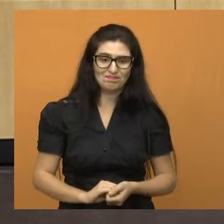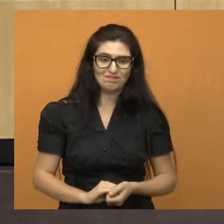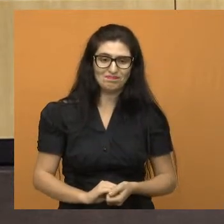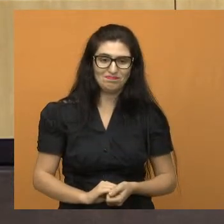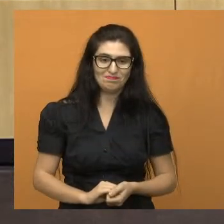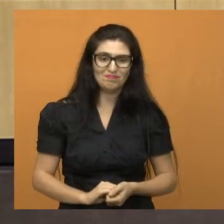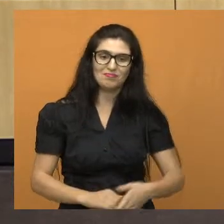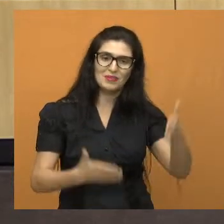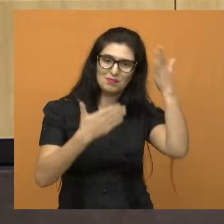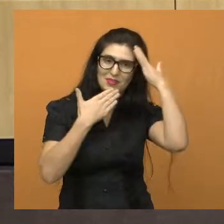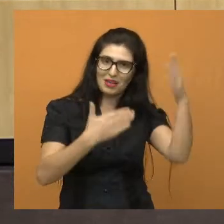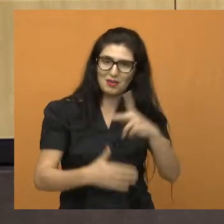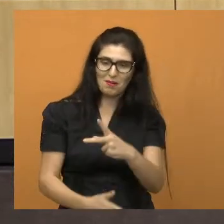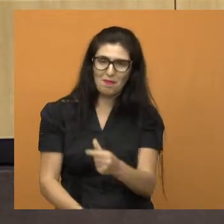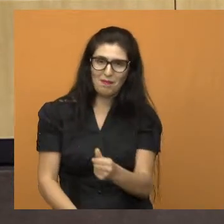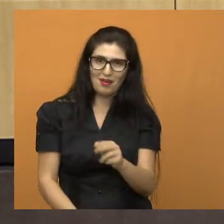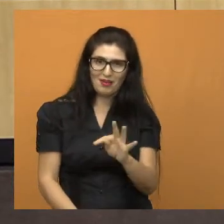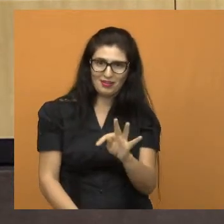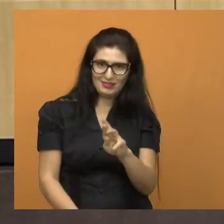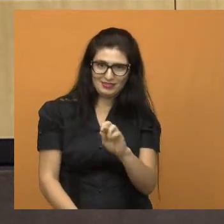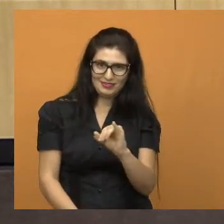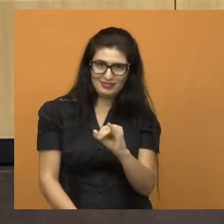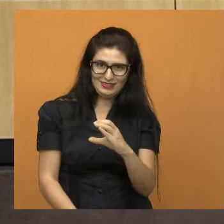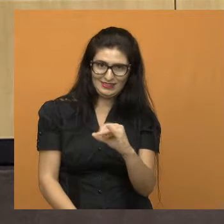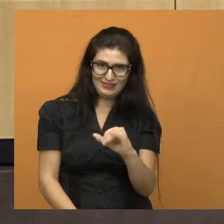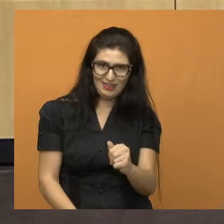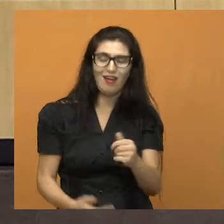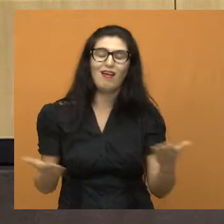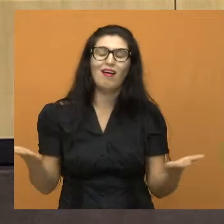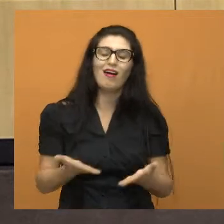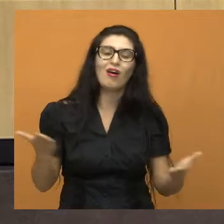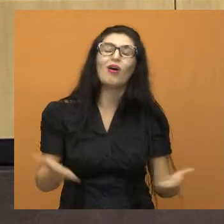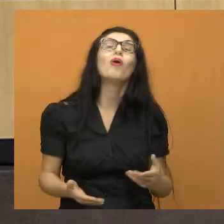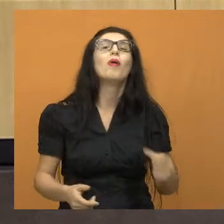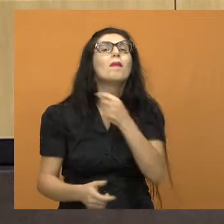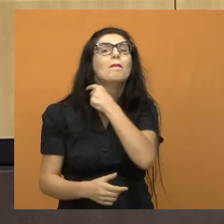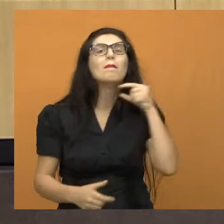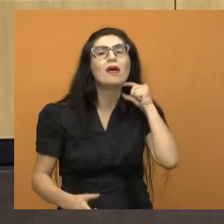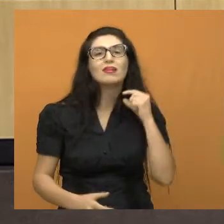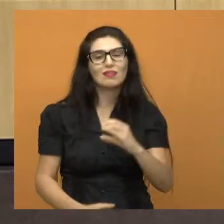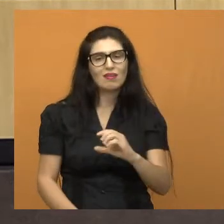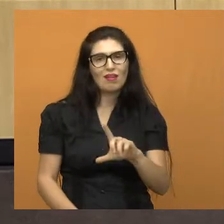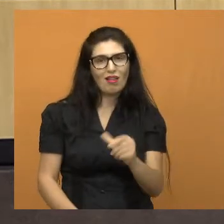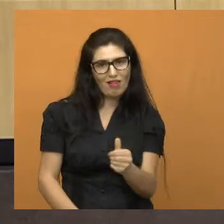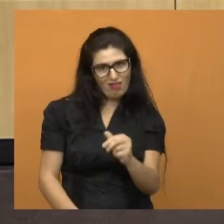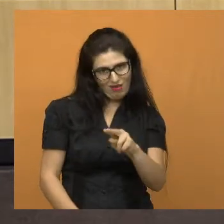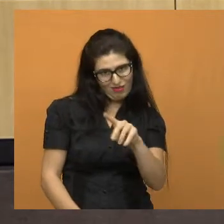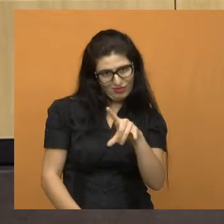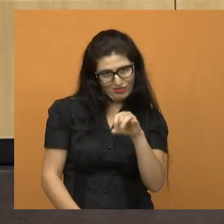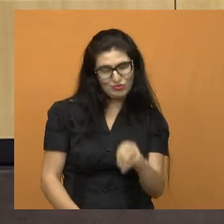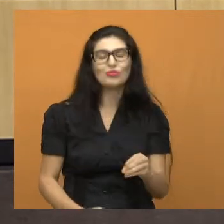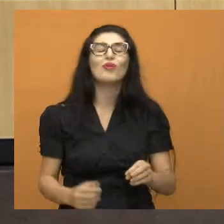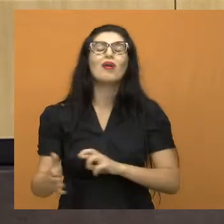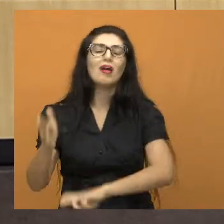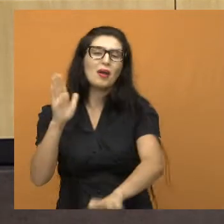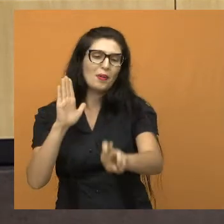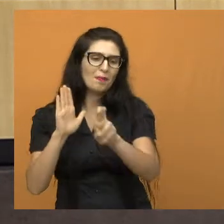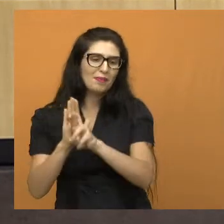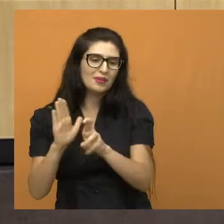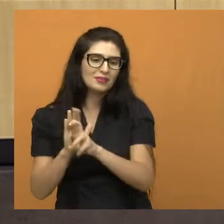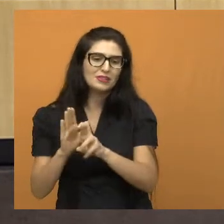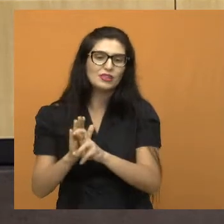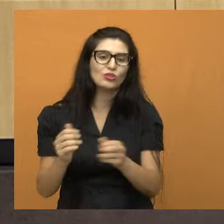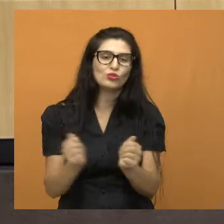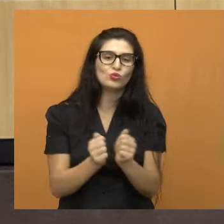Obrigada, Patrícia. Então, agora eu vou passar a palavra para o Padre Cláudio, que está representando nesse ato o Dom